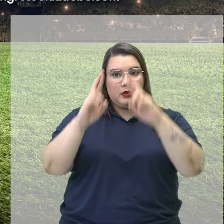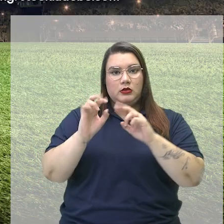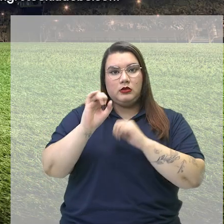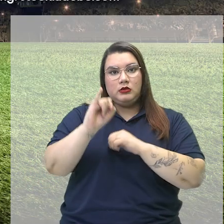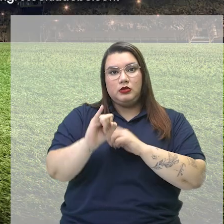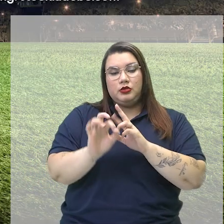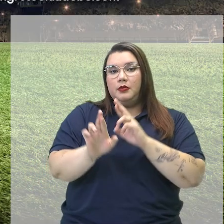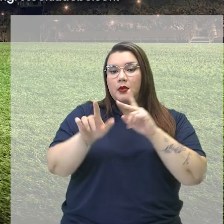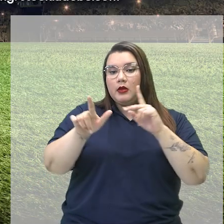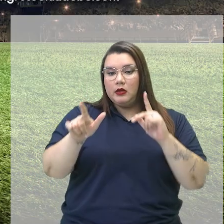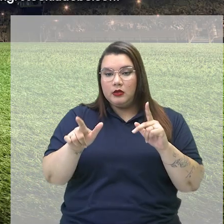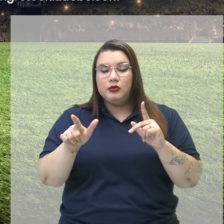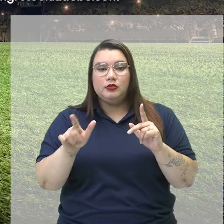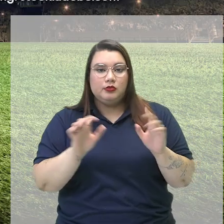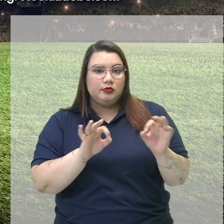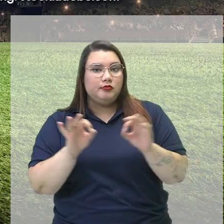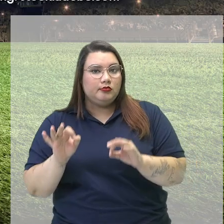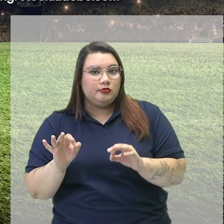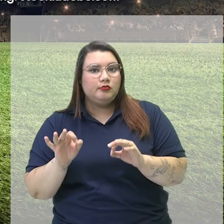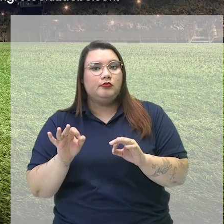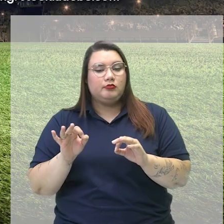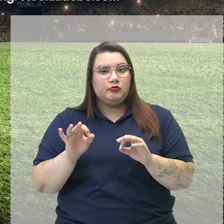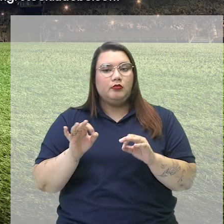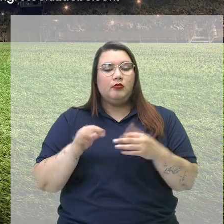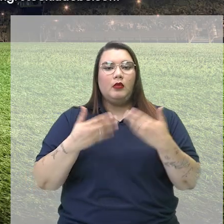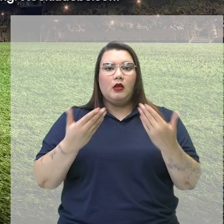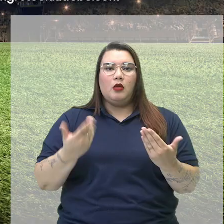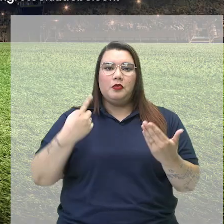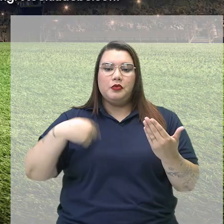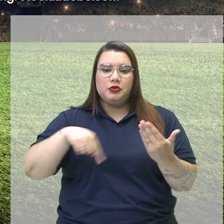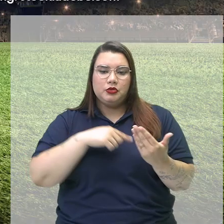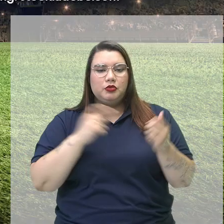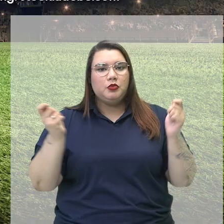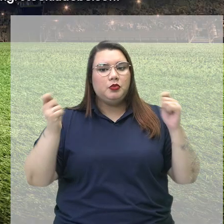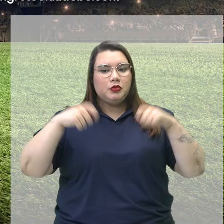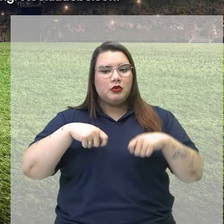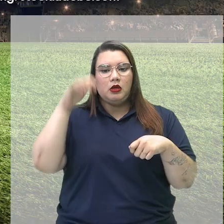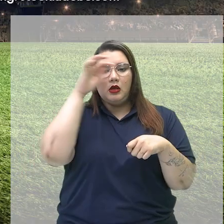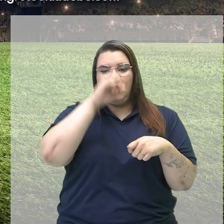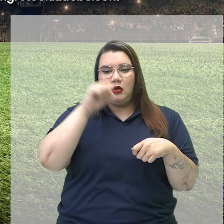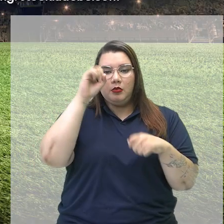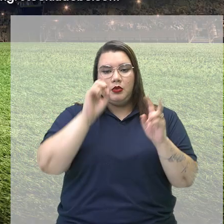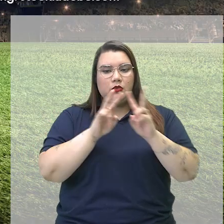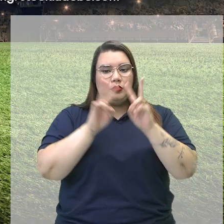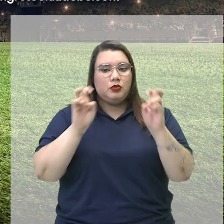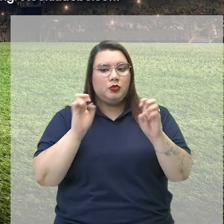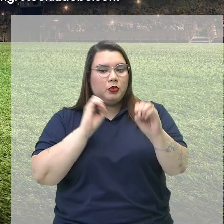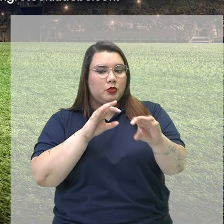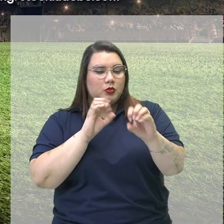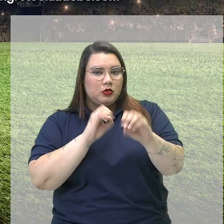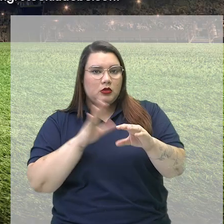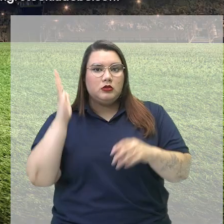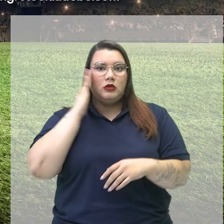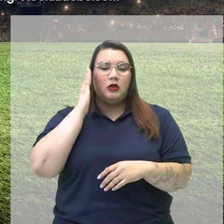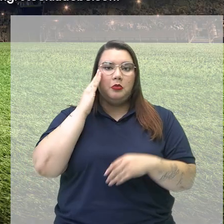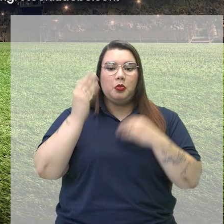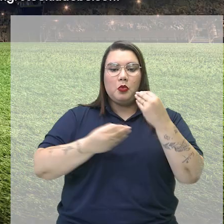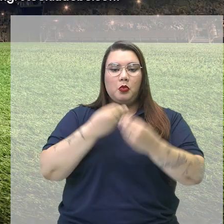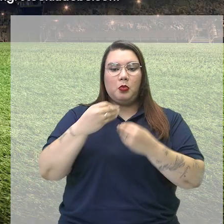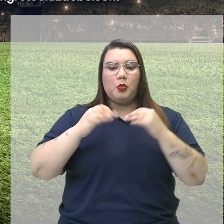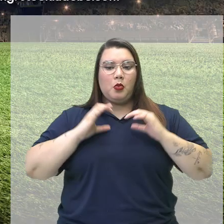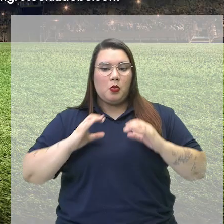né? Então a gente consegue ali aprender sobre educação, né? A saber como se portar, como